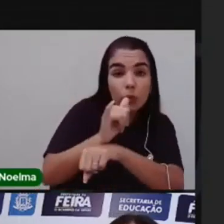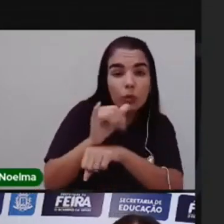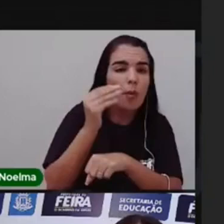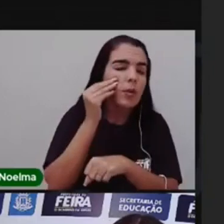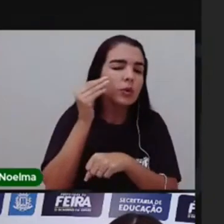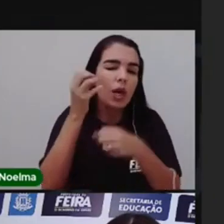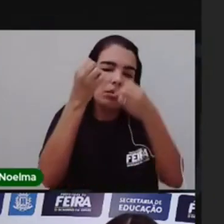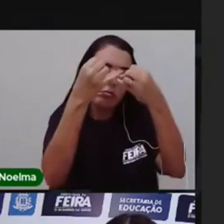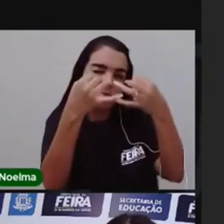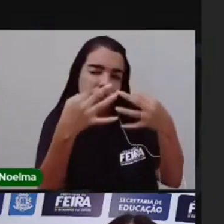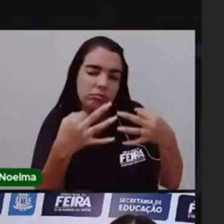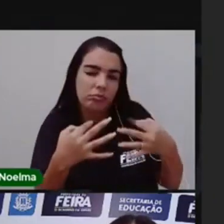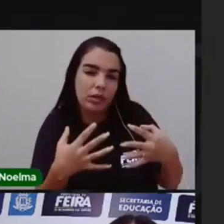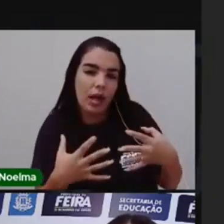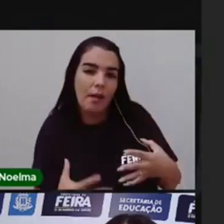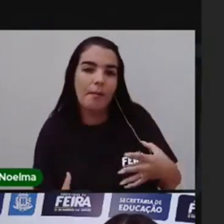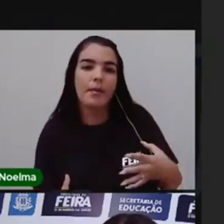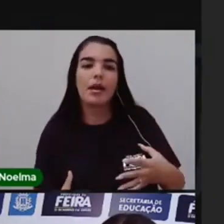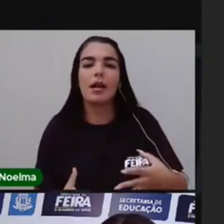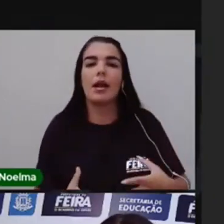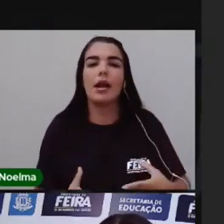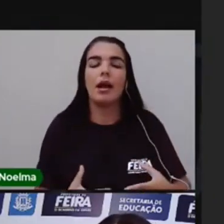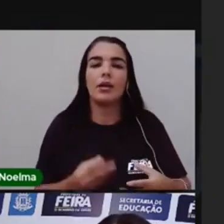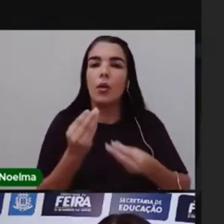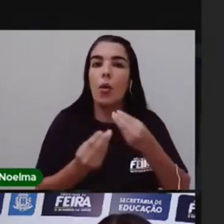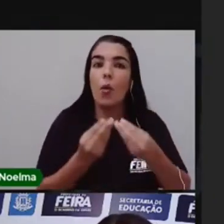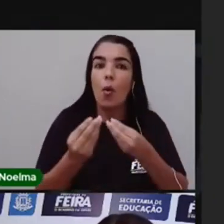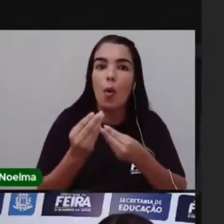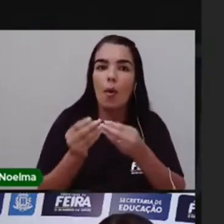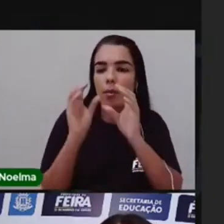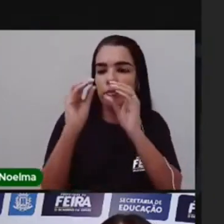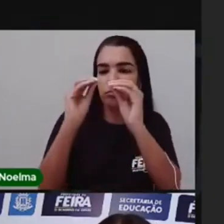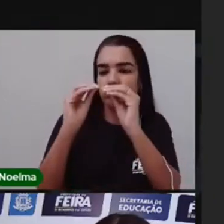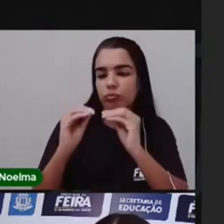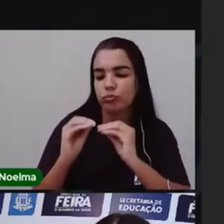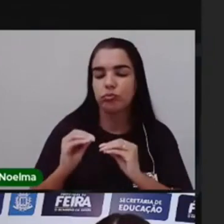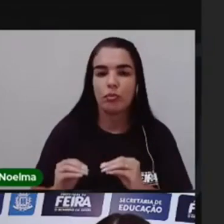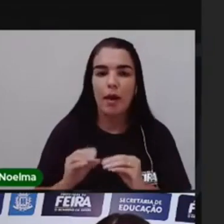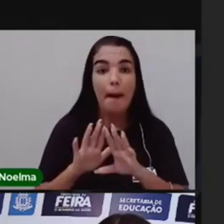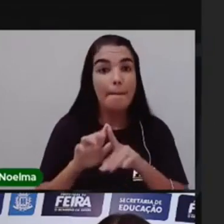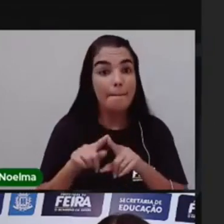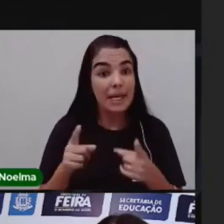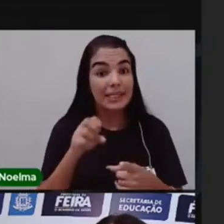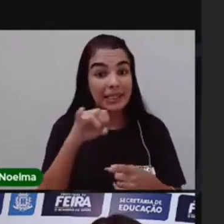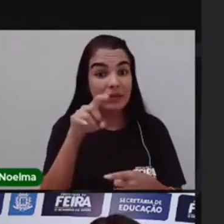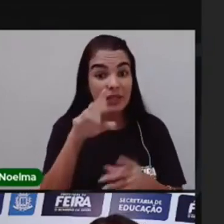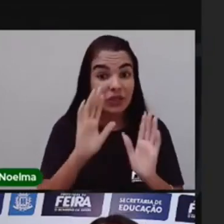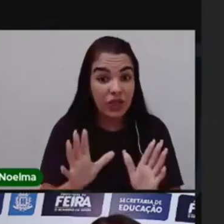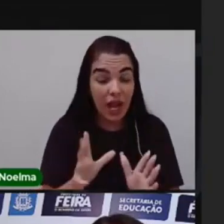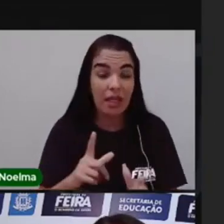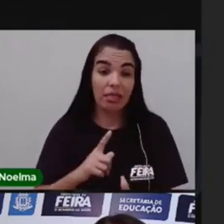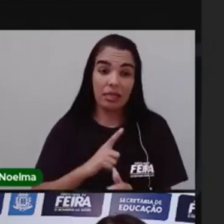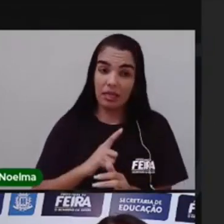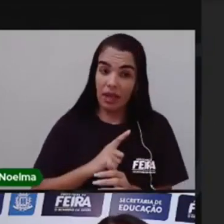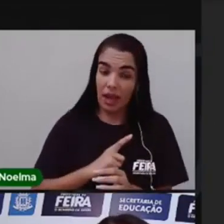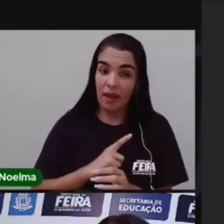onde eu, no caso, estarei ensinando vocês a como produzir o Tangram. Mas se vocês já receberam o Tangram aí,